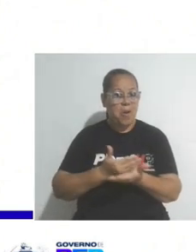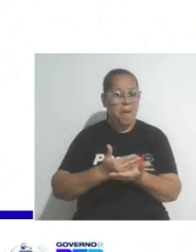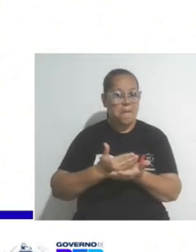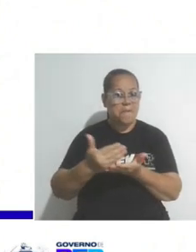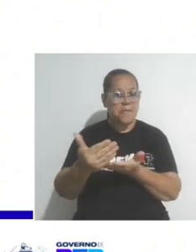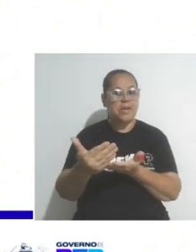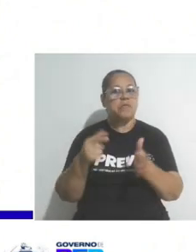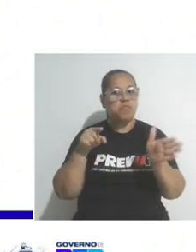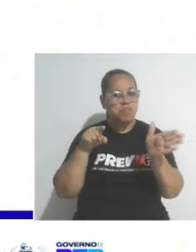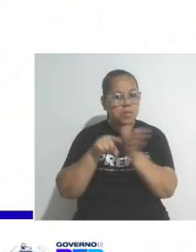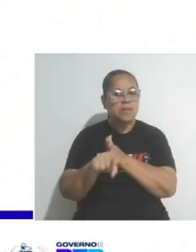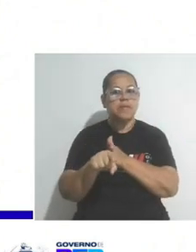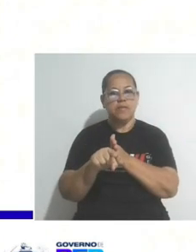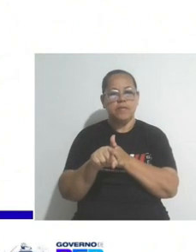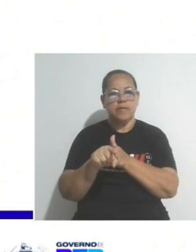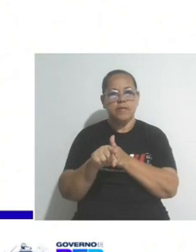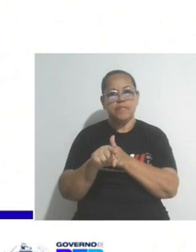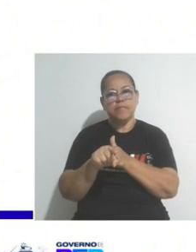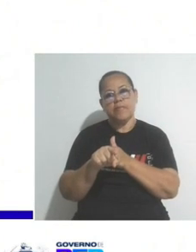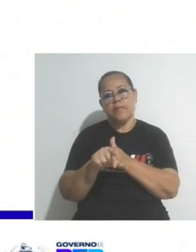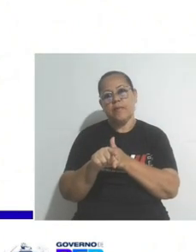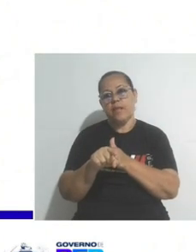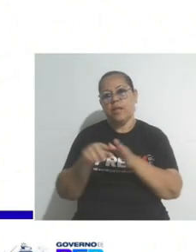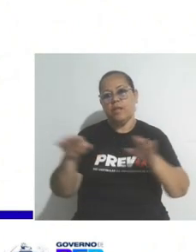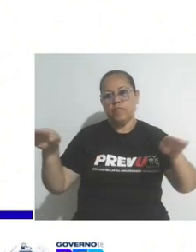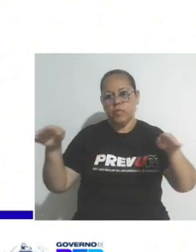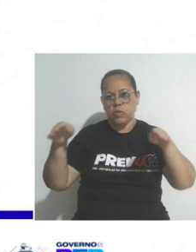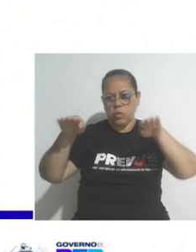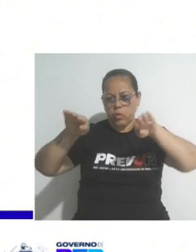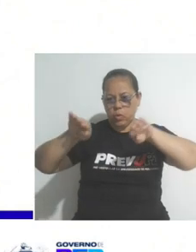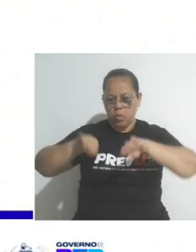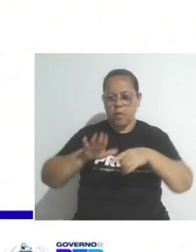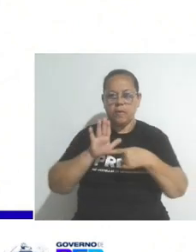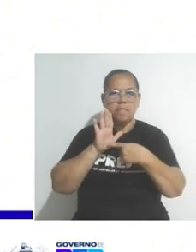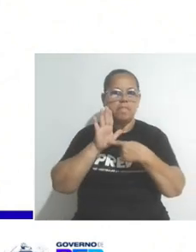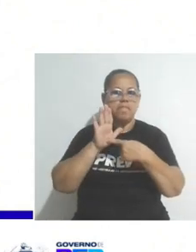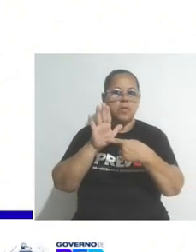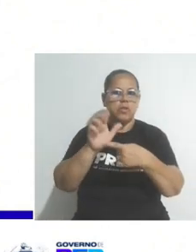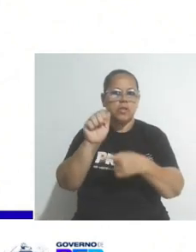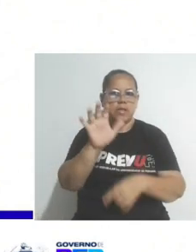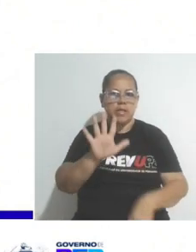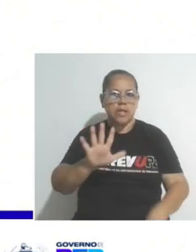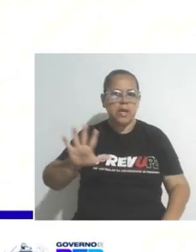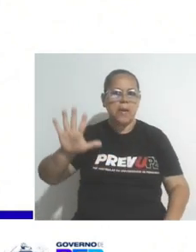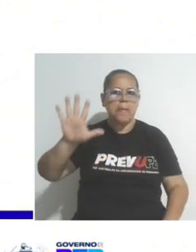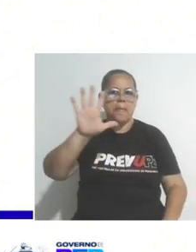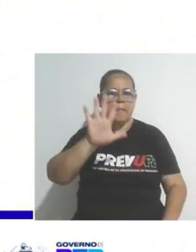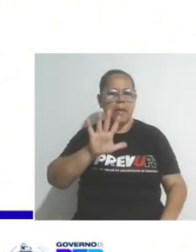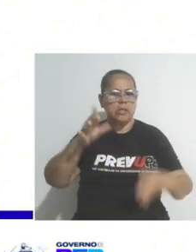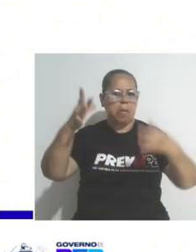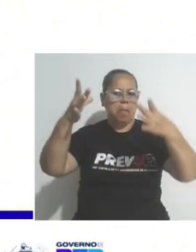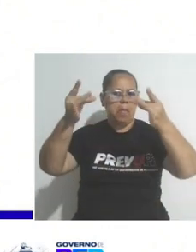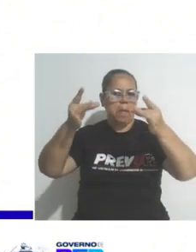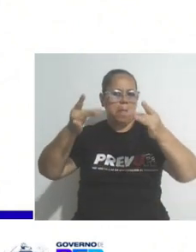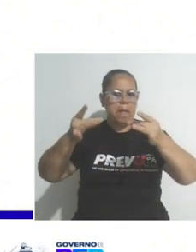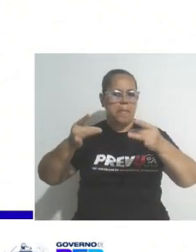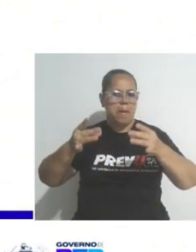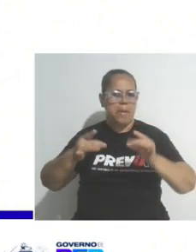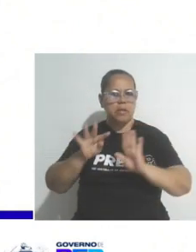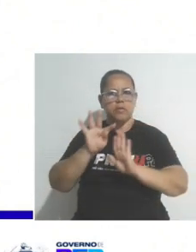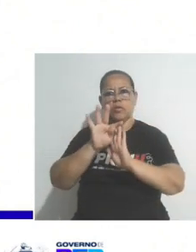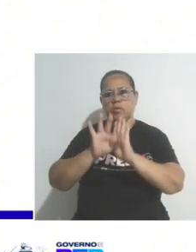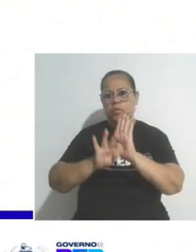formulação da questão as dolinas apresentadas na imagem e descritas no texto